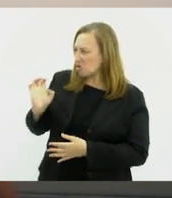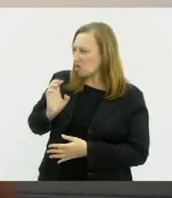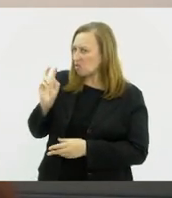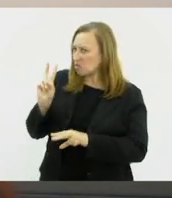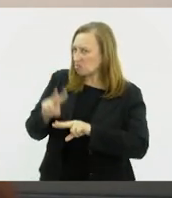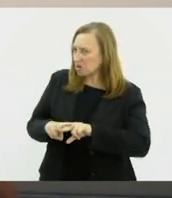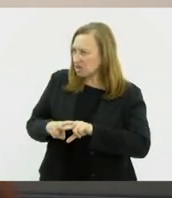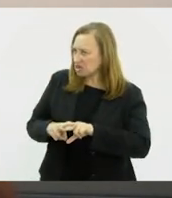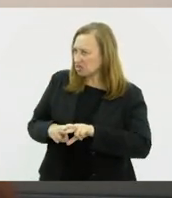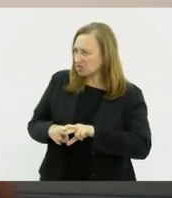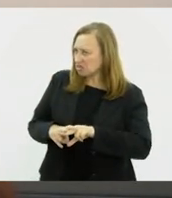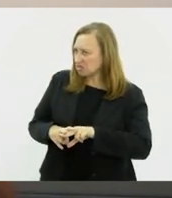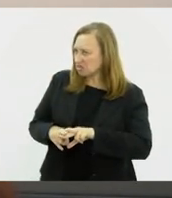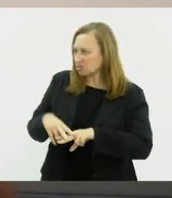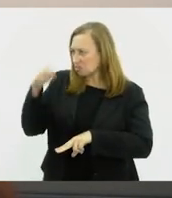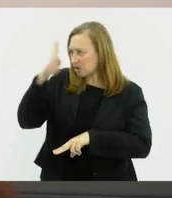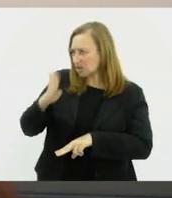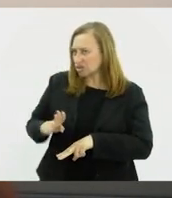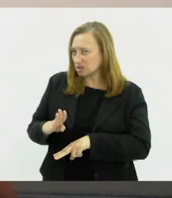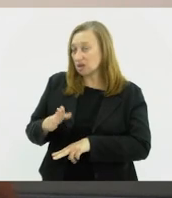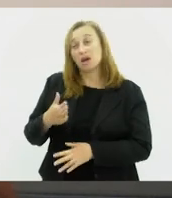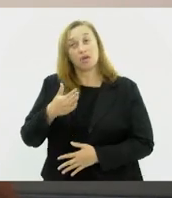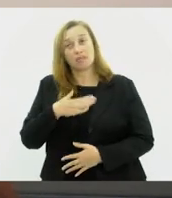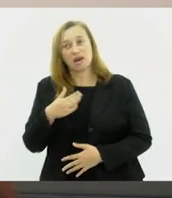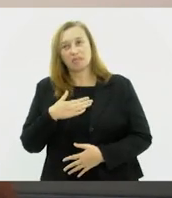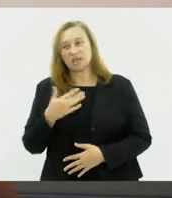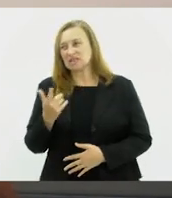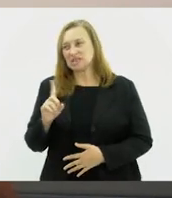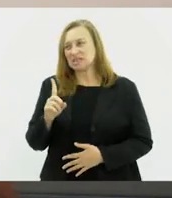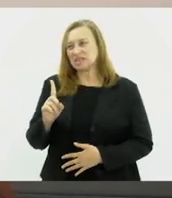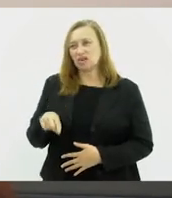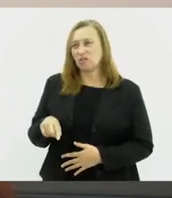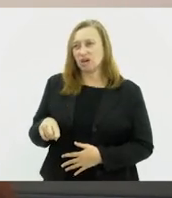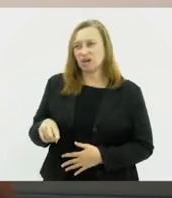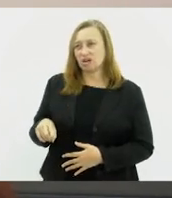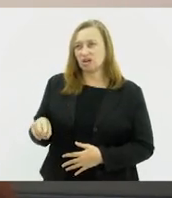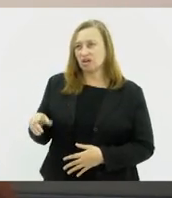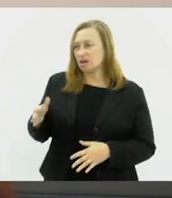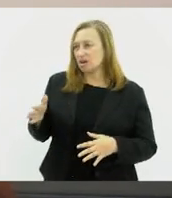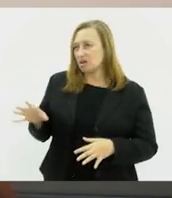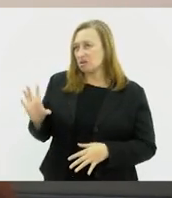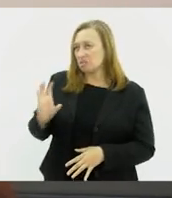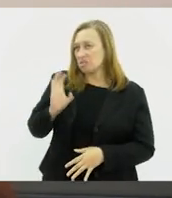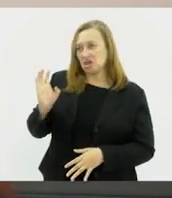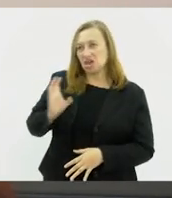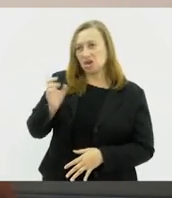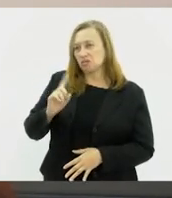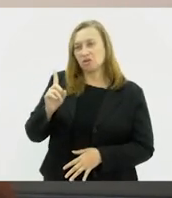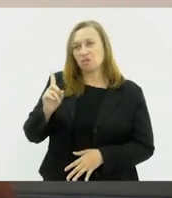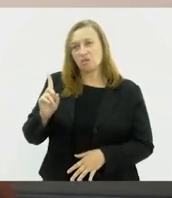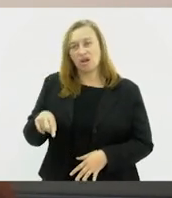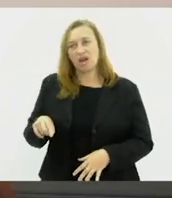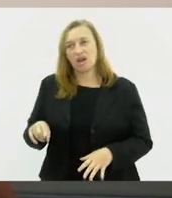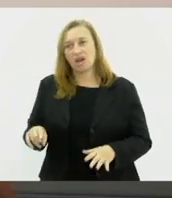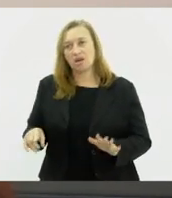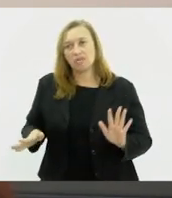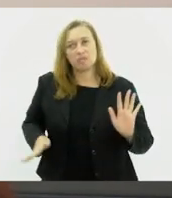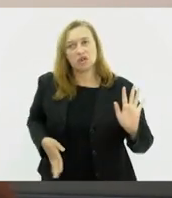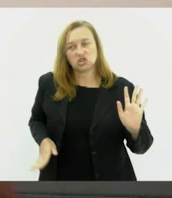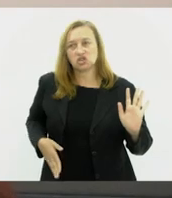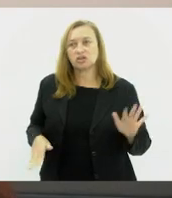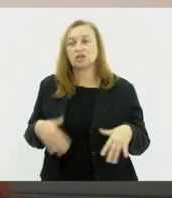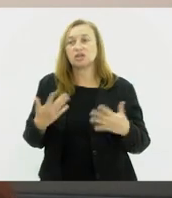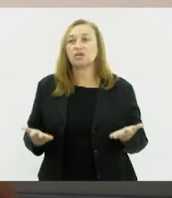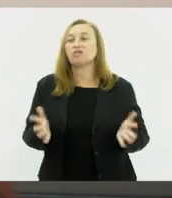penitenciário brasileiro Porque para mim o seguinte se o cara não é milionário ele não é traficante isso é papo furar is é pap furado então